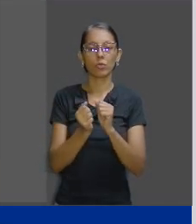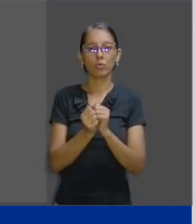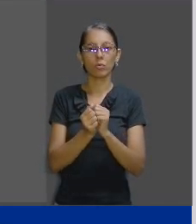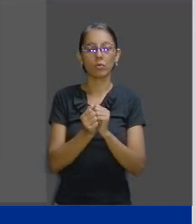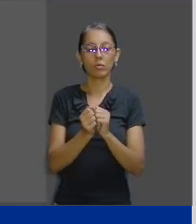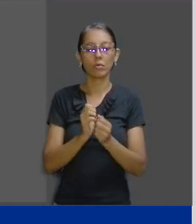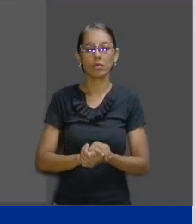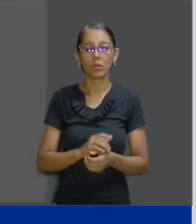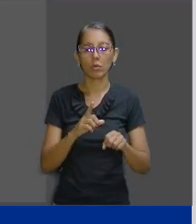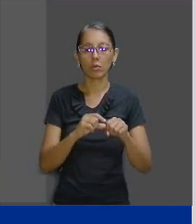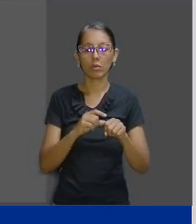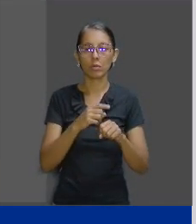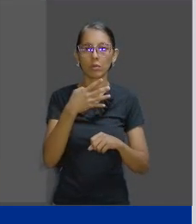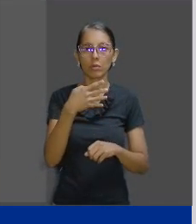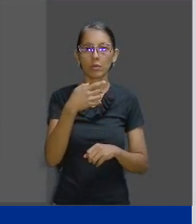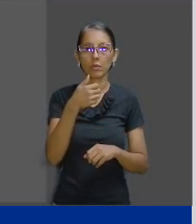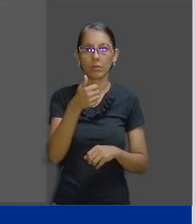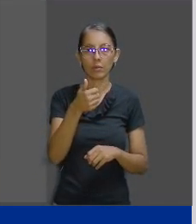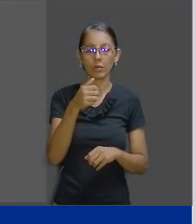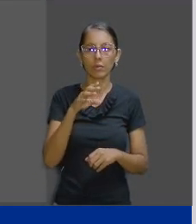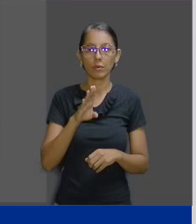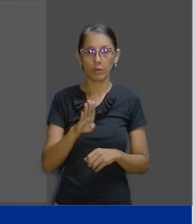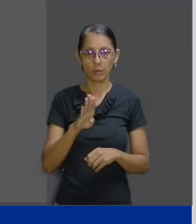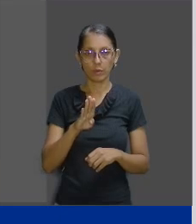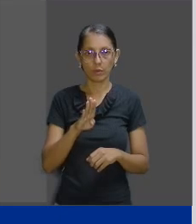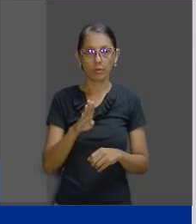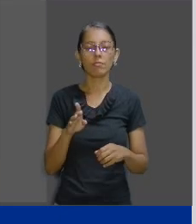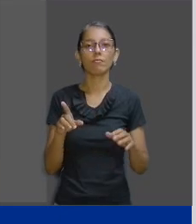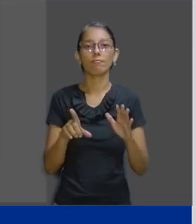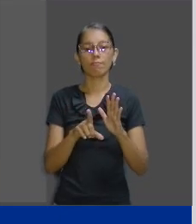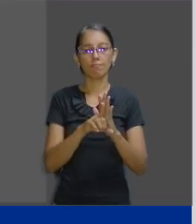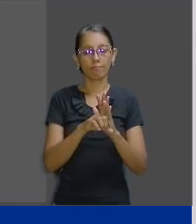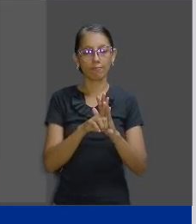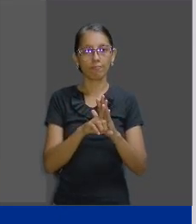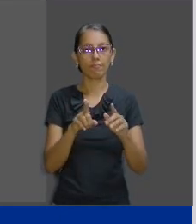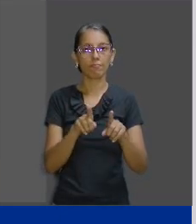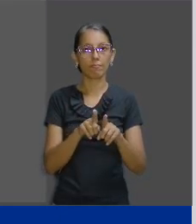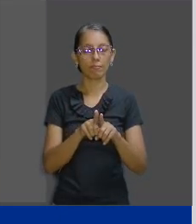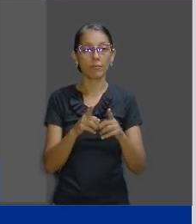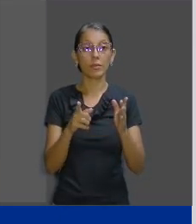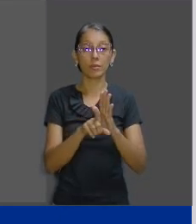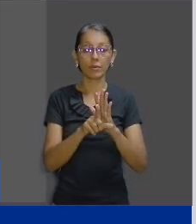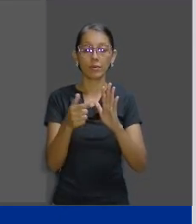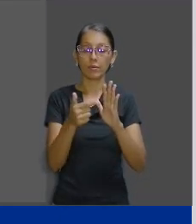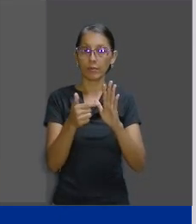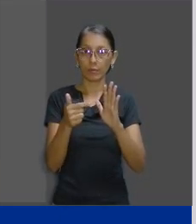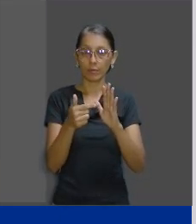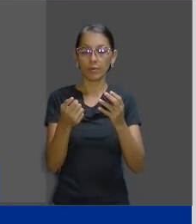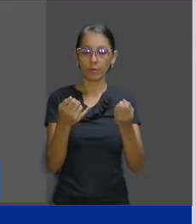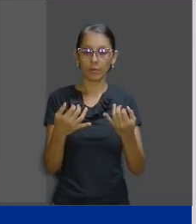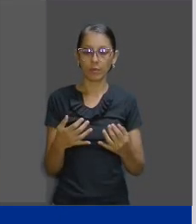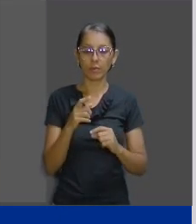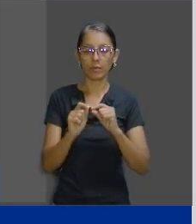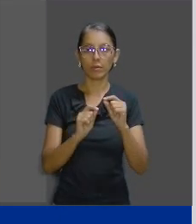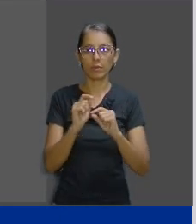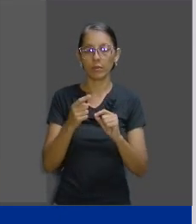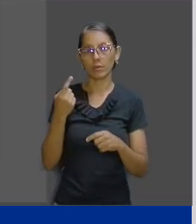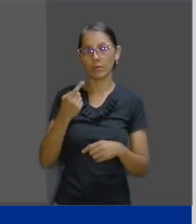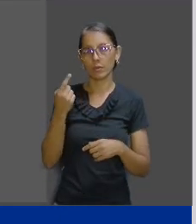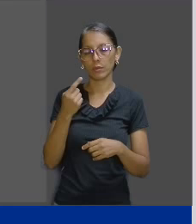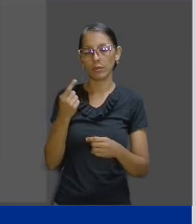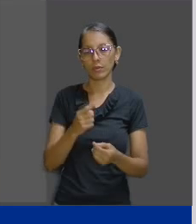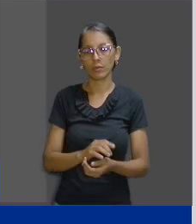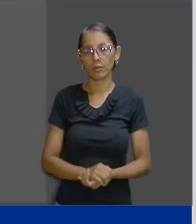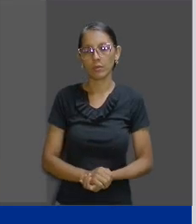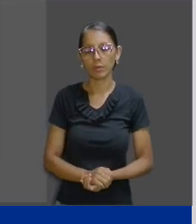artigo 41B e que vão estar inseridos dentro da Lei Complementar 22. Quais são? O primeiro e um dos